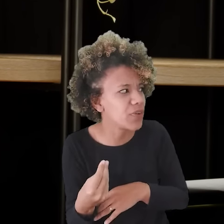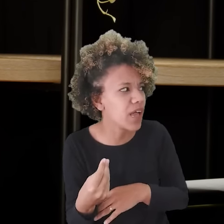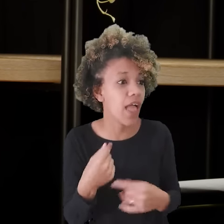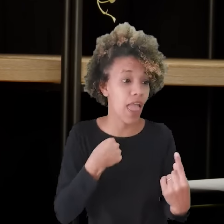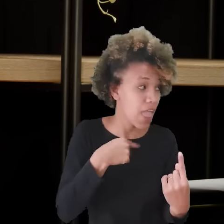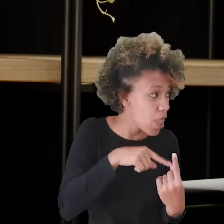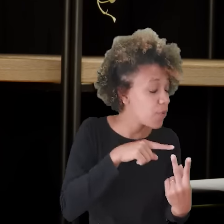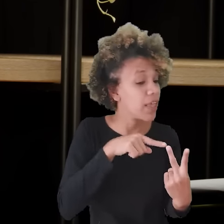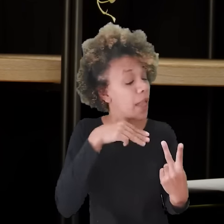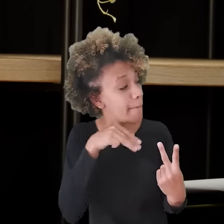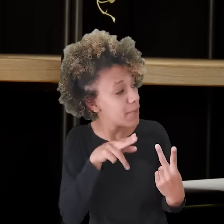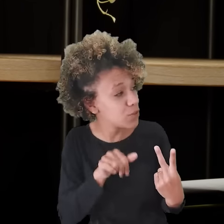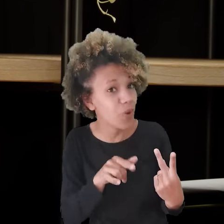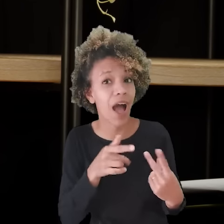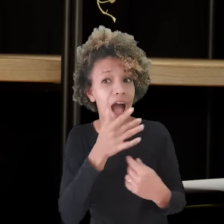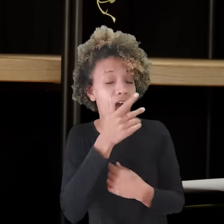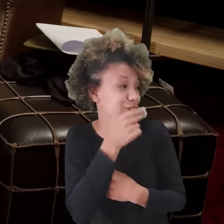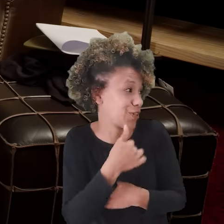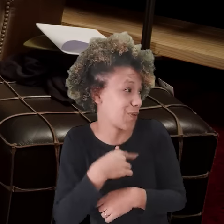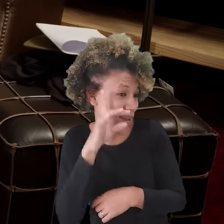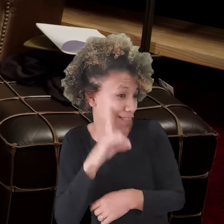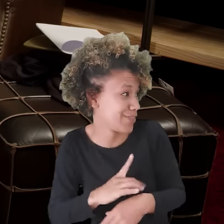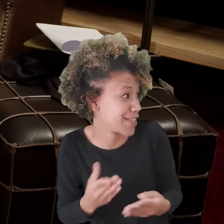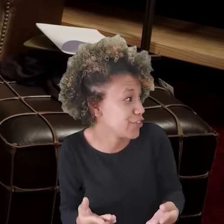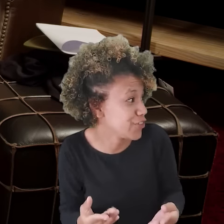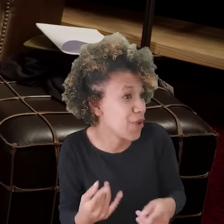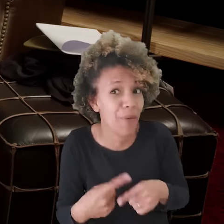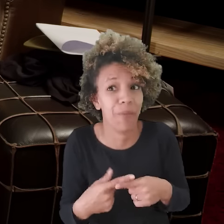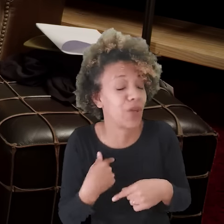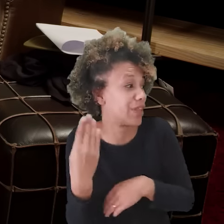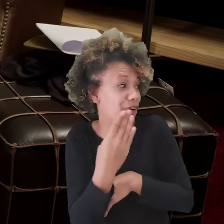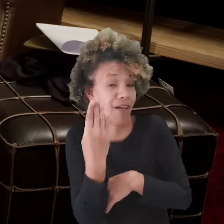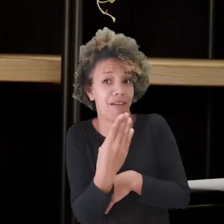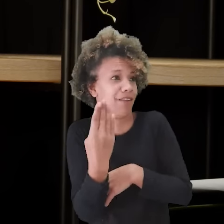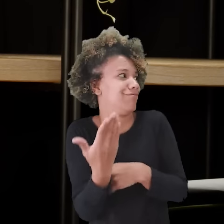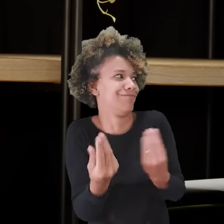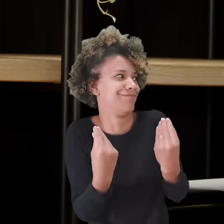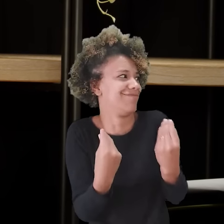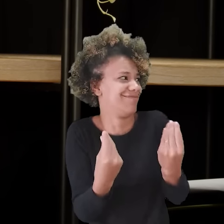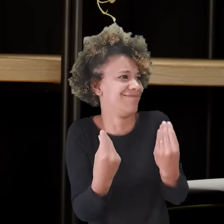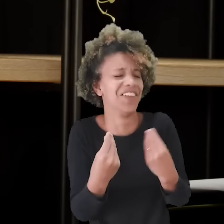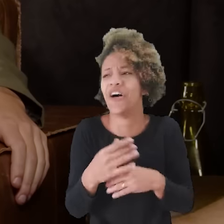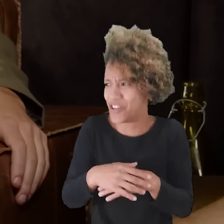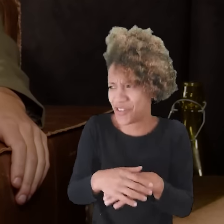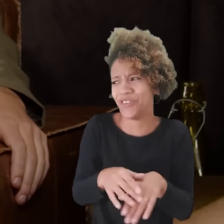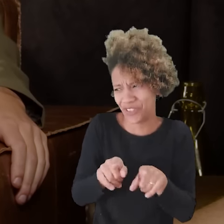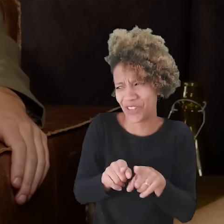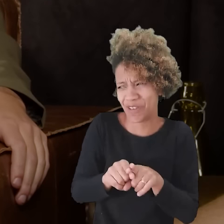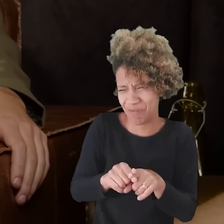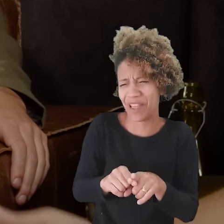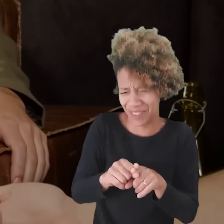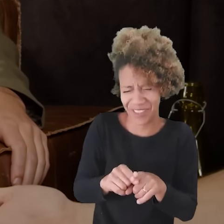tava eu e a Manu Então as pessoas acharam que eu era deficiente porque eu tava chapado então as pessoas achava eu fico